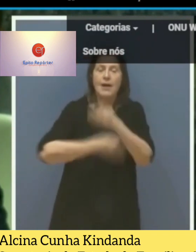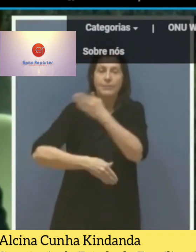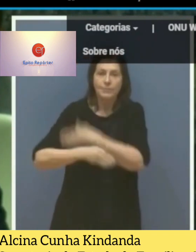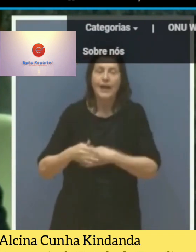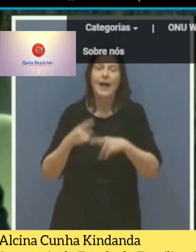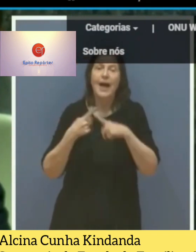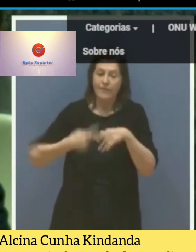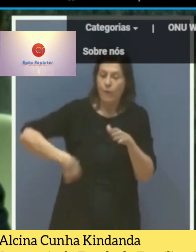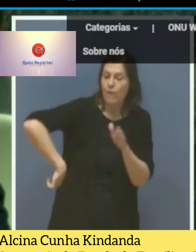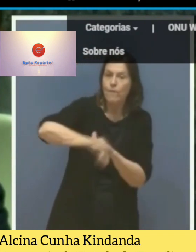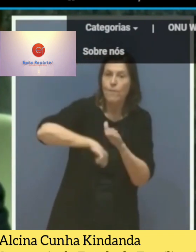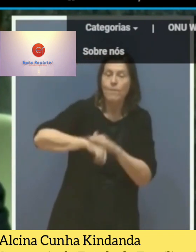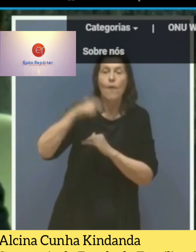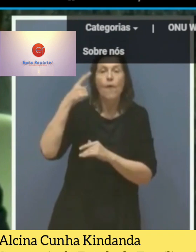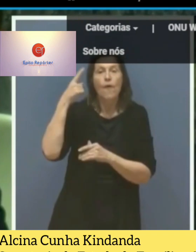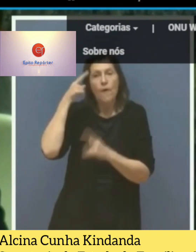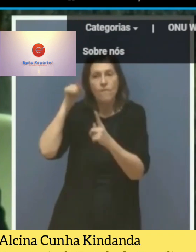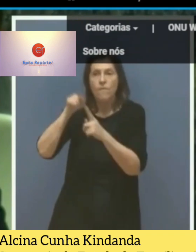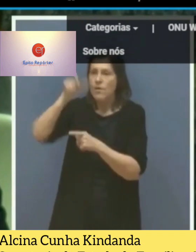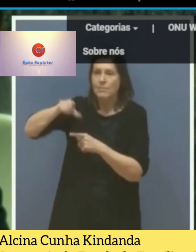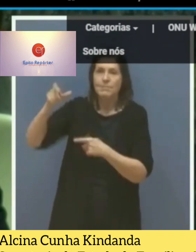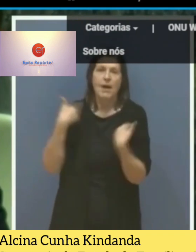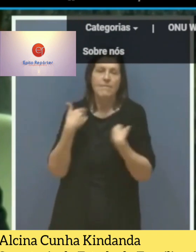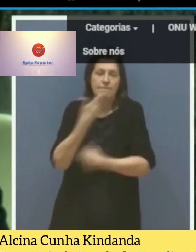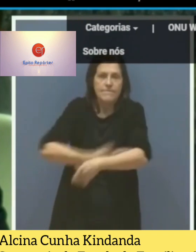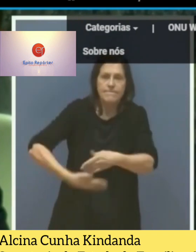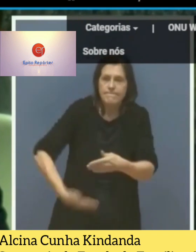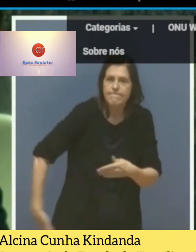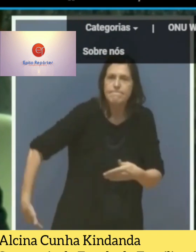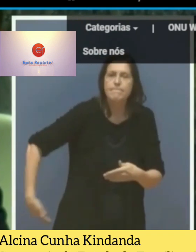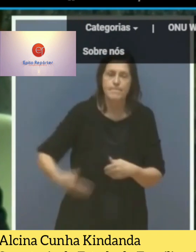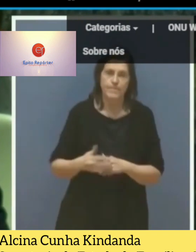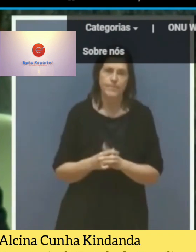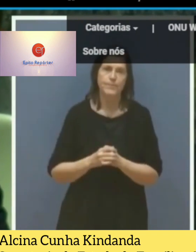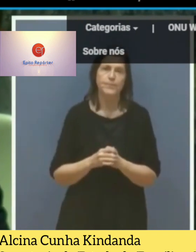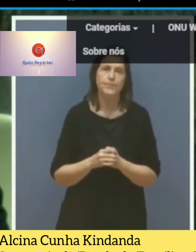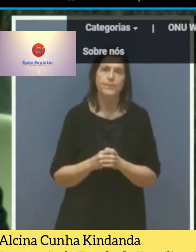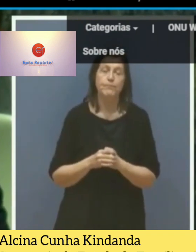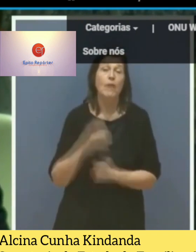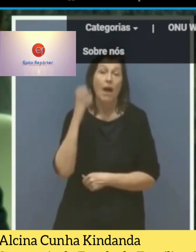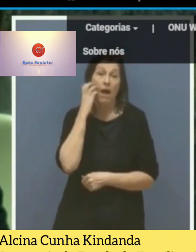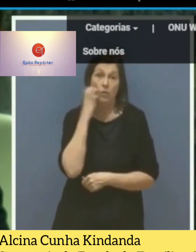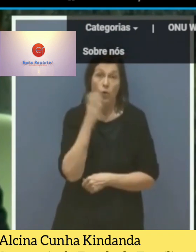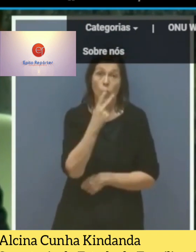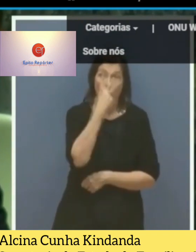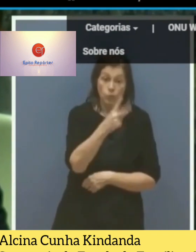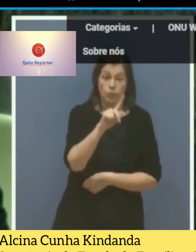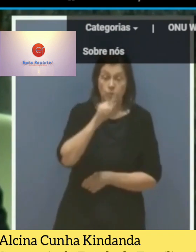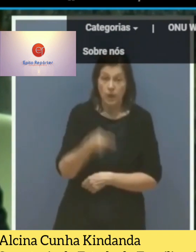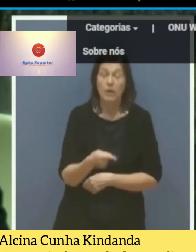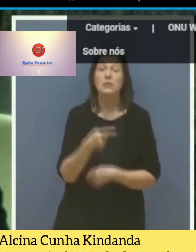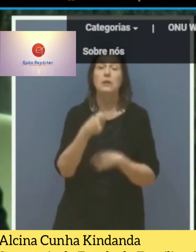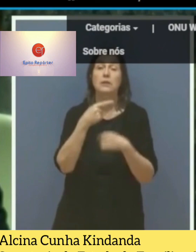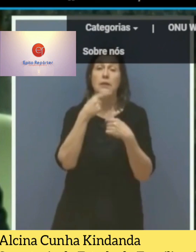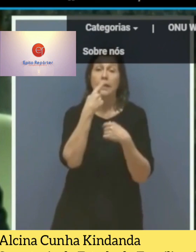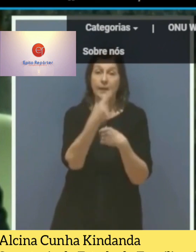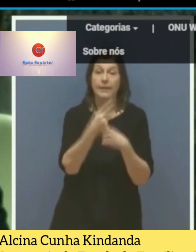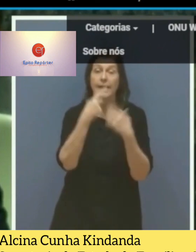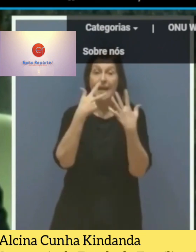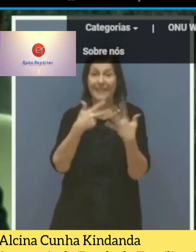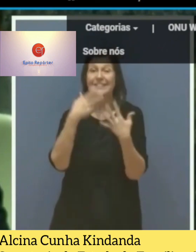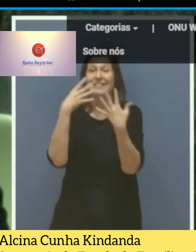em Angola estão escritos inseridos na prática desportiva 2.889 pessoas com